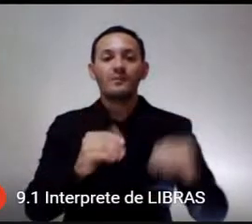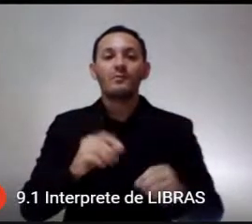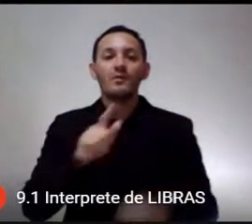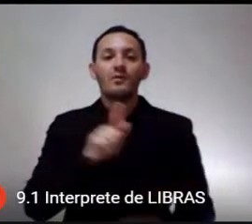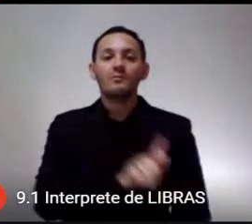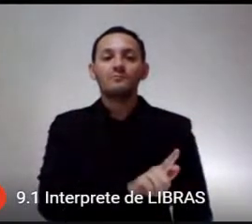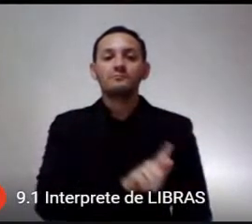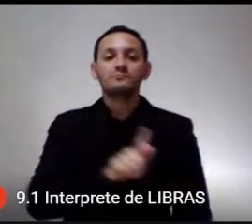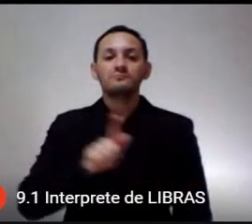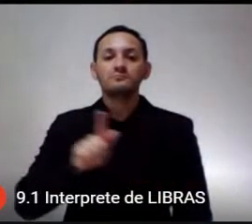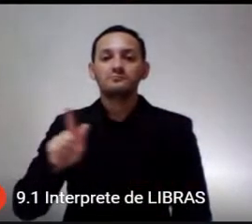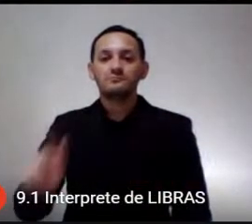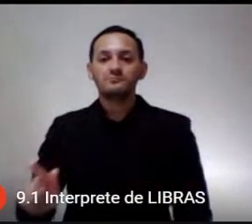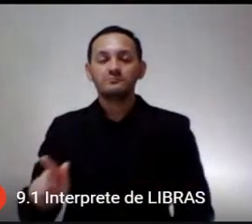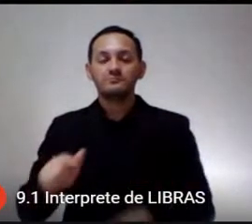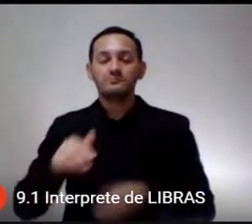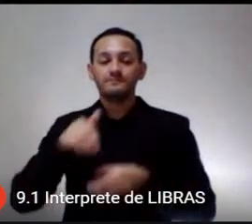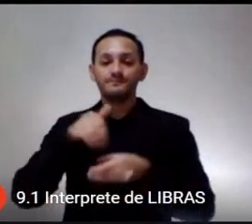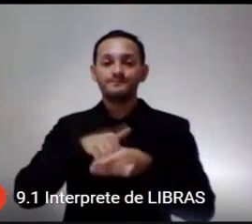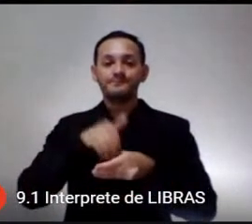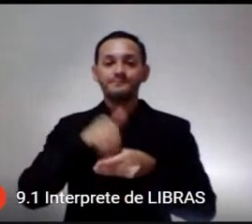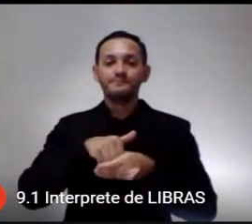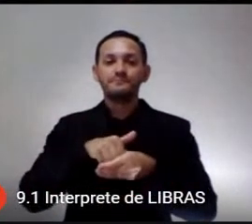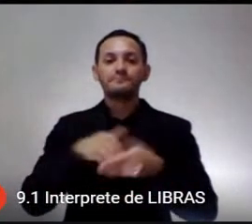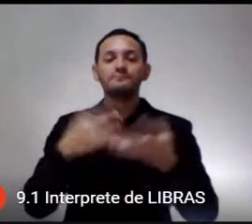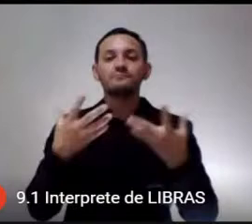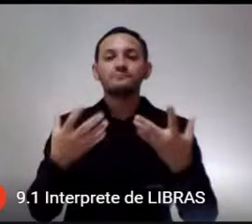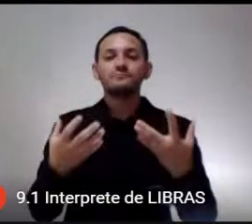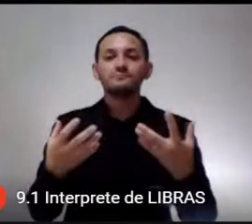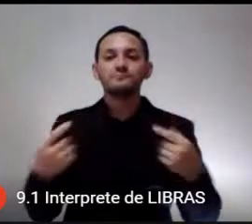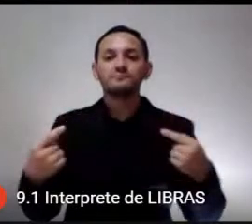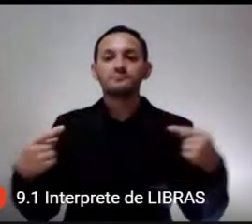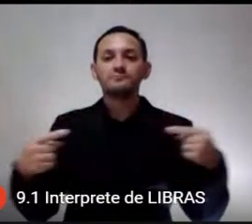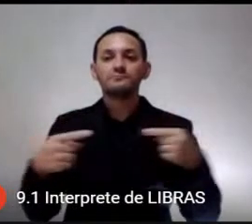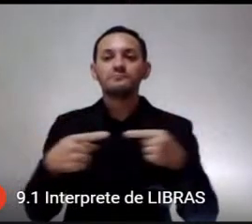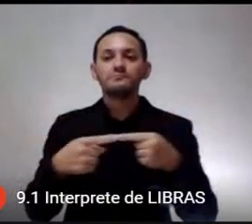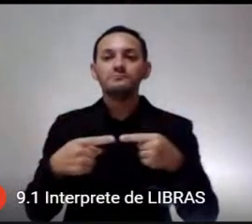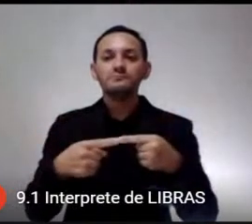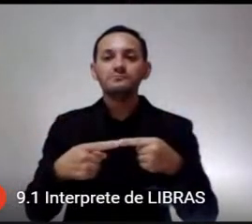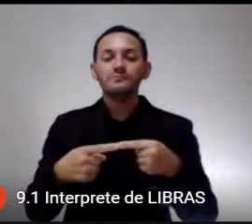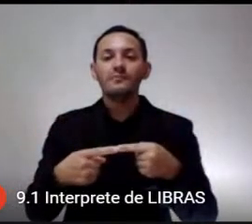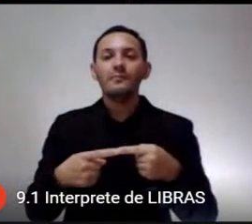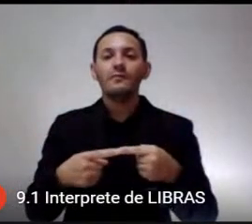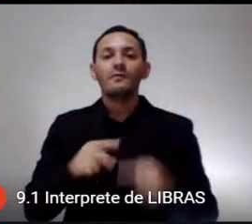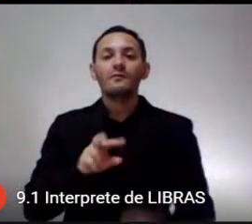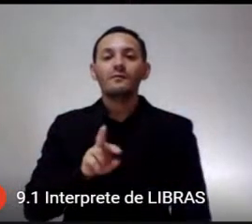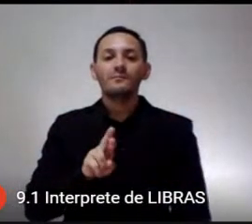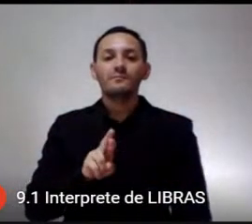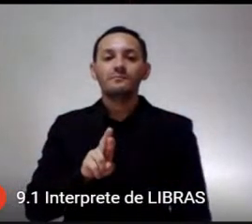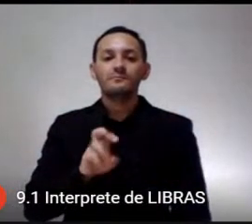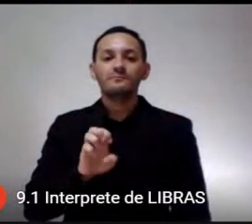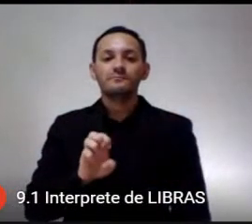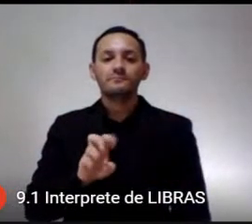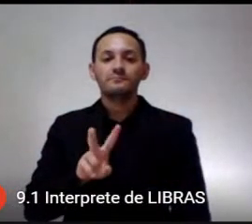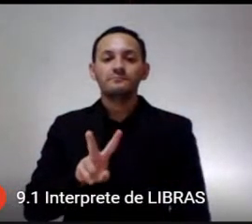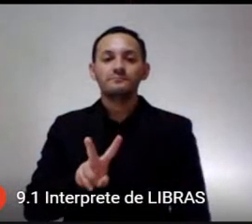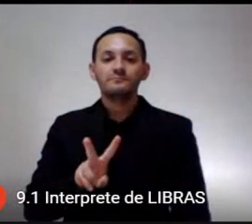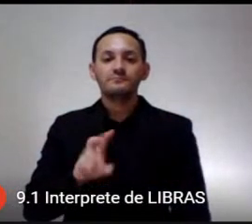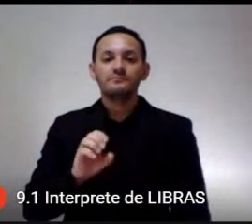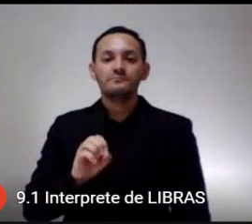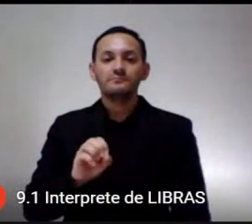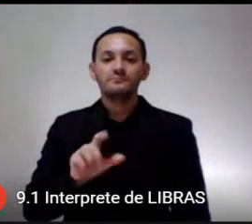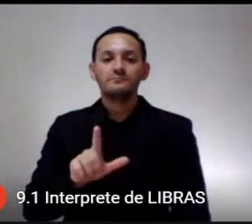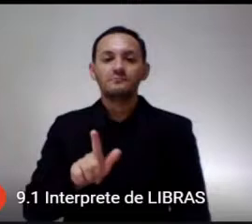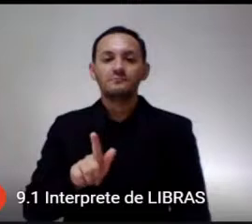o meu voto foi no sentido, com relação ao doutor Gerson, meu voto de revogar essa portaria, porque ele já foi promovido para